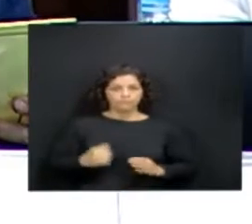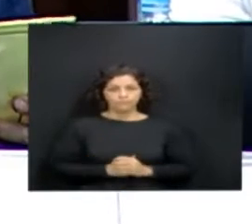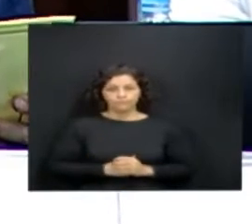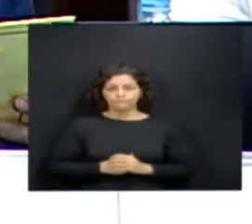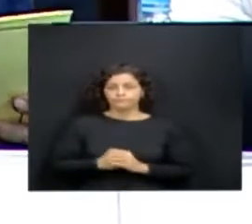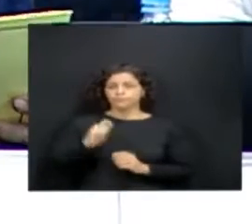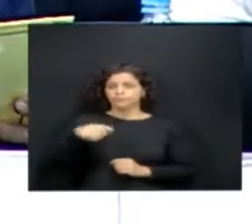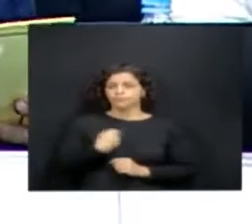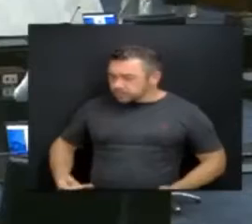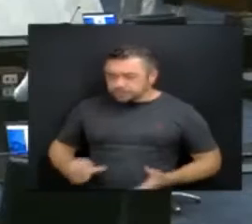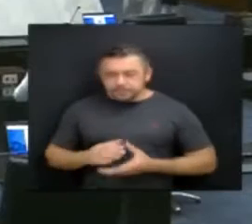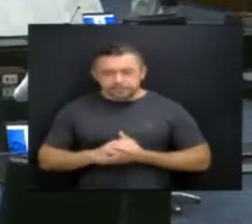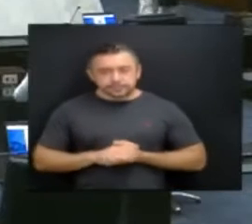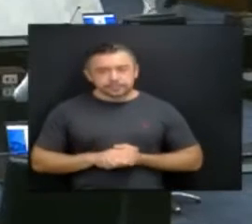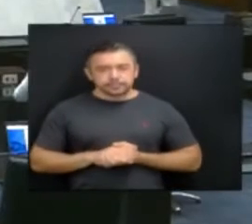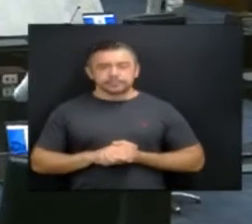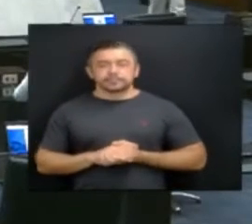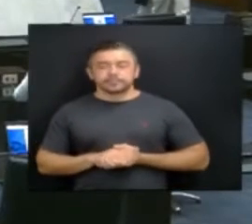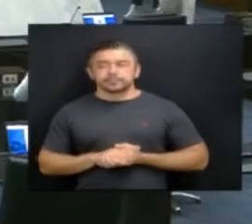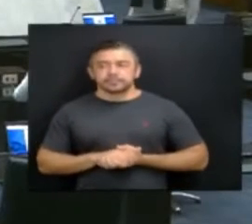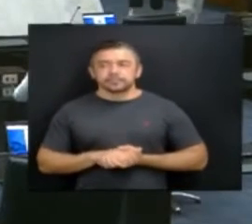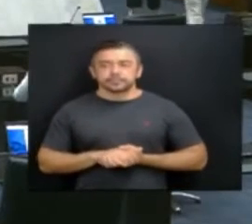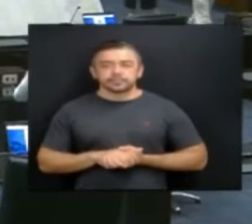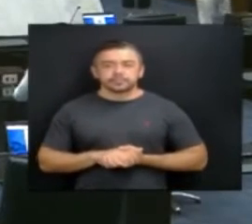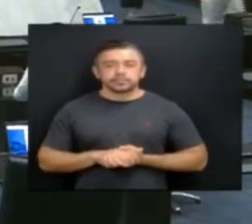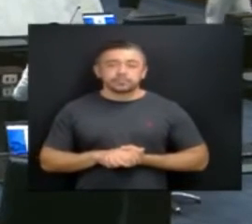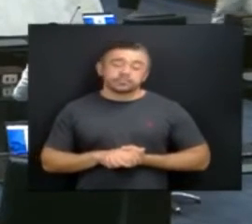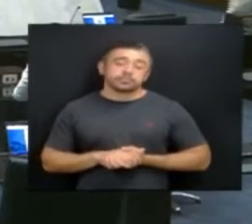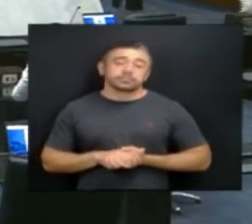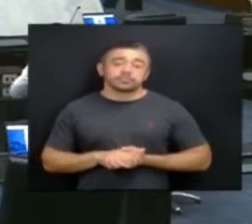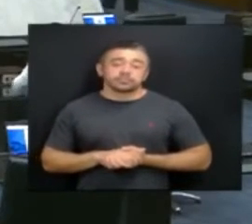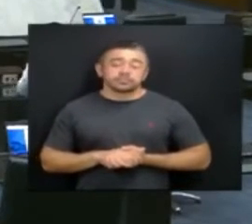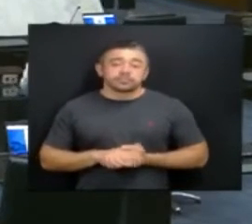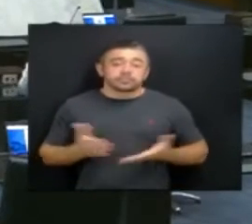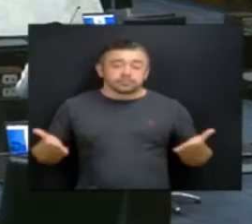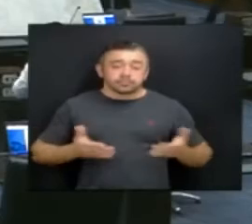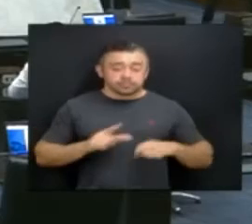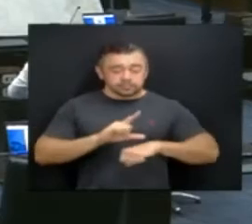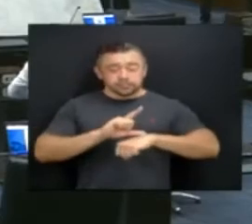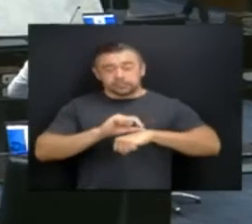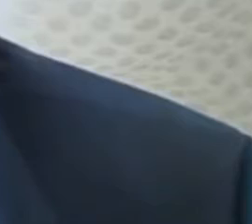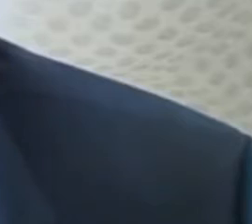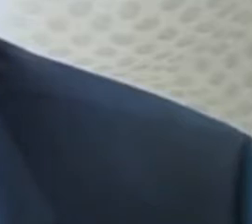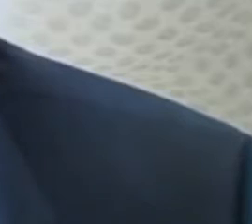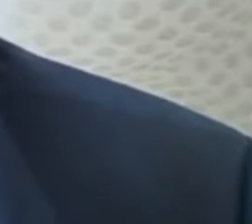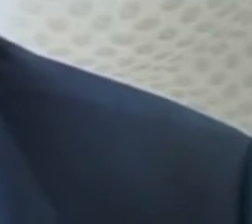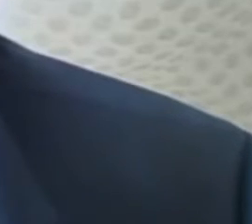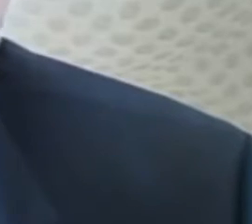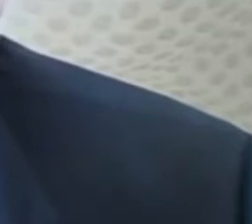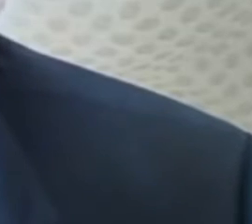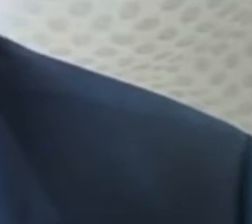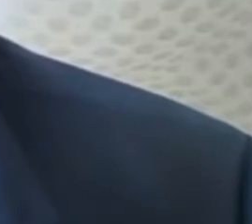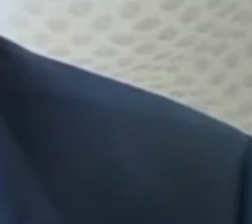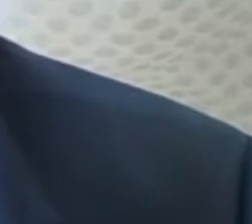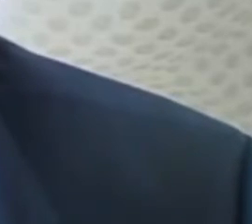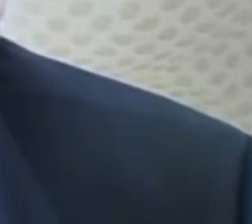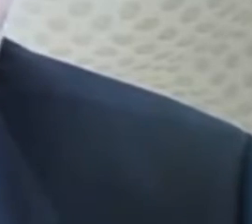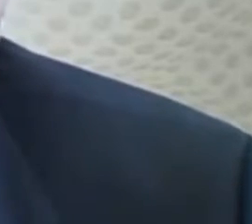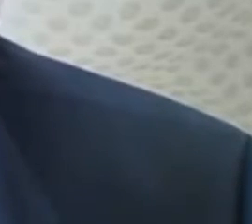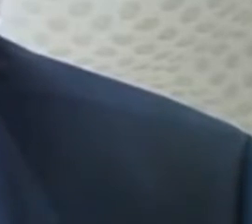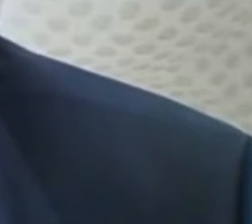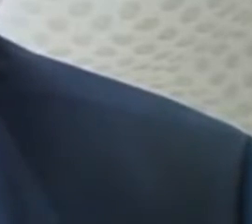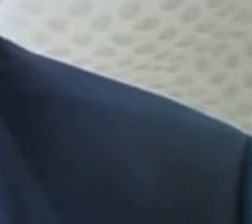deputado delegado Francischini o tribunal determinou a anulação dos votos recebidos pelo parlamentar Francischini teve